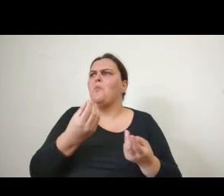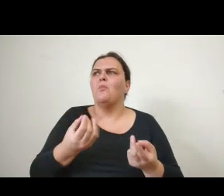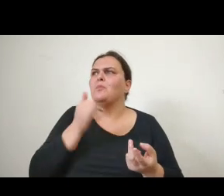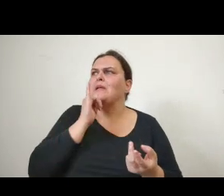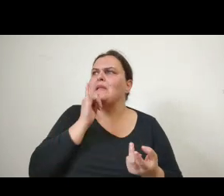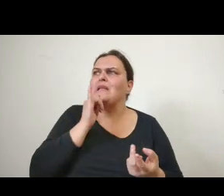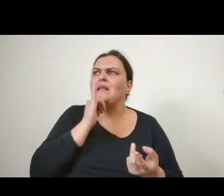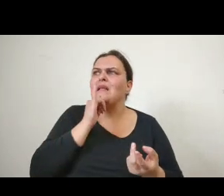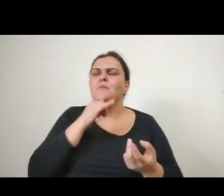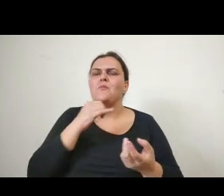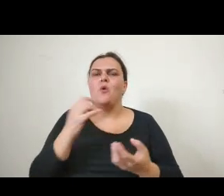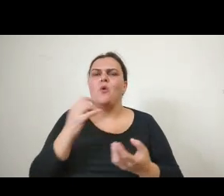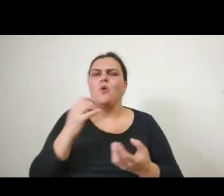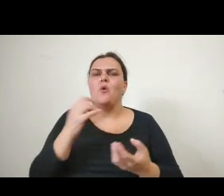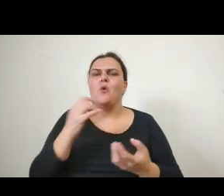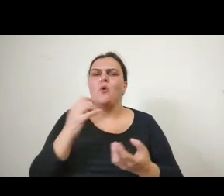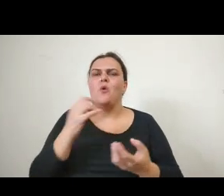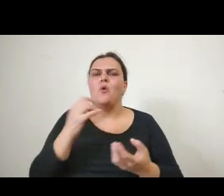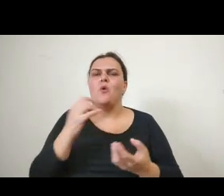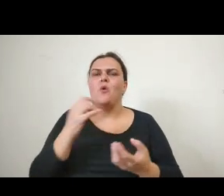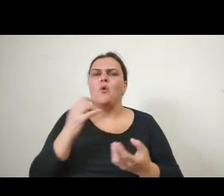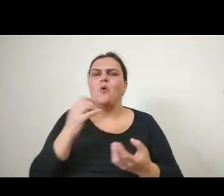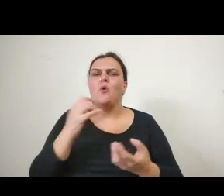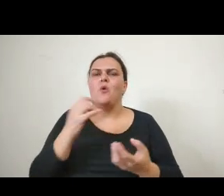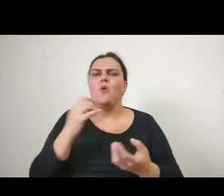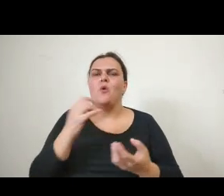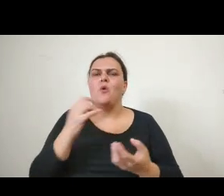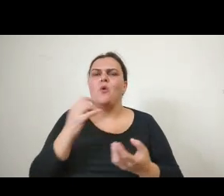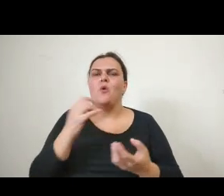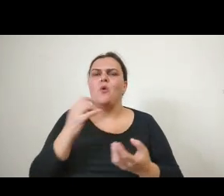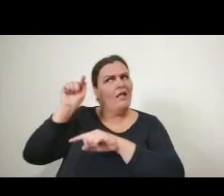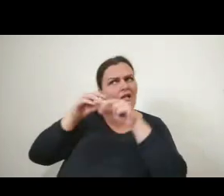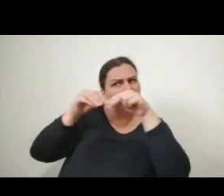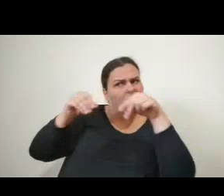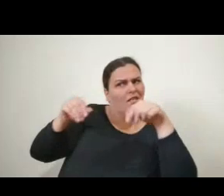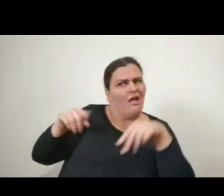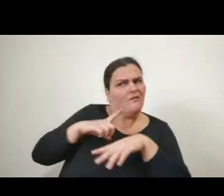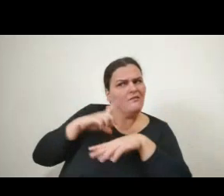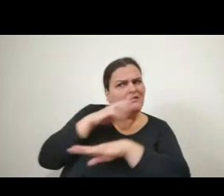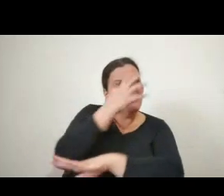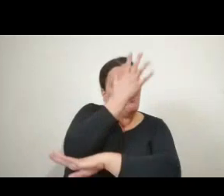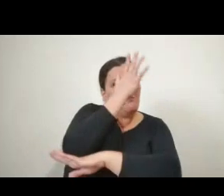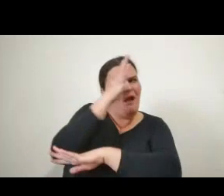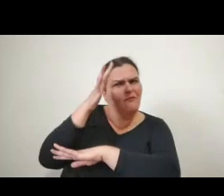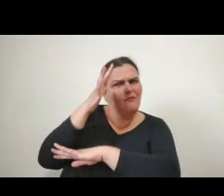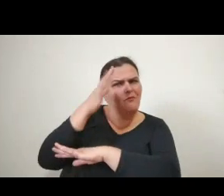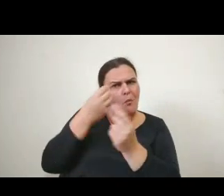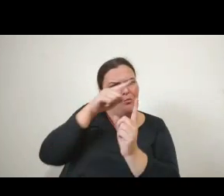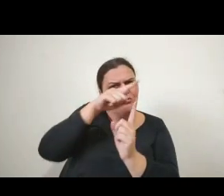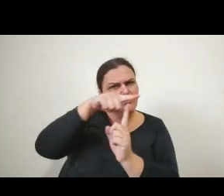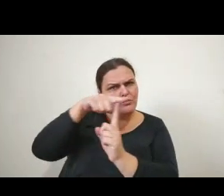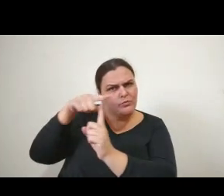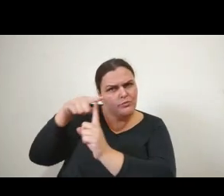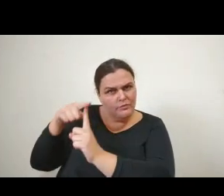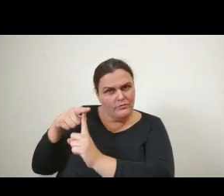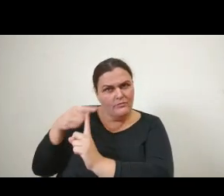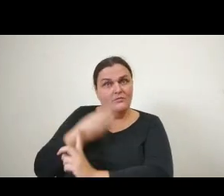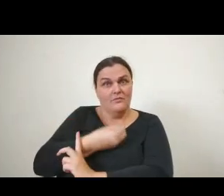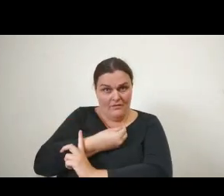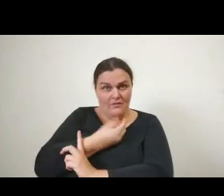uma floresta, né, elas criam um habitat para várias outras espécies, são chamadas inclusive, né, de engenheiros